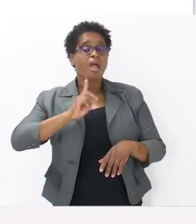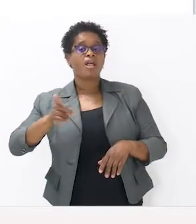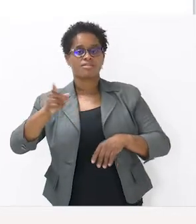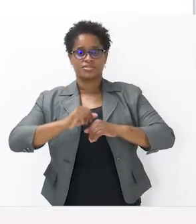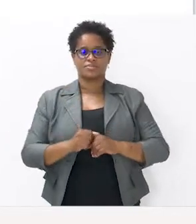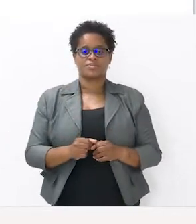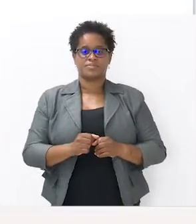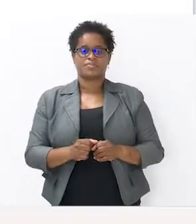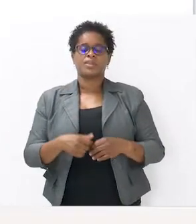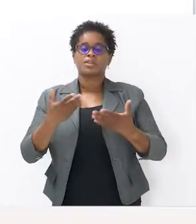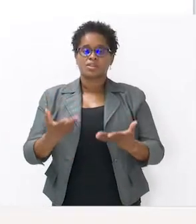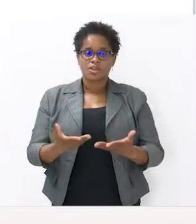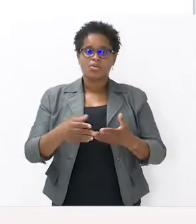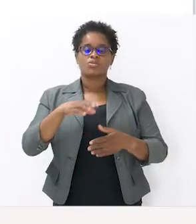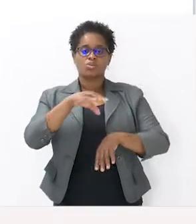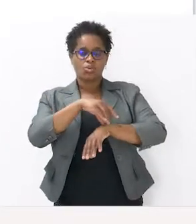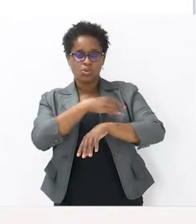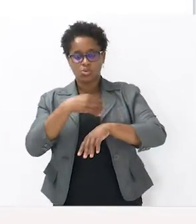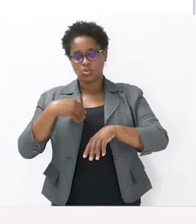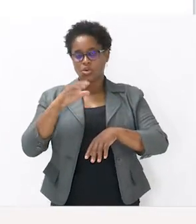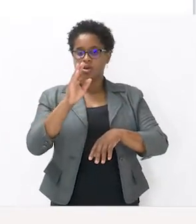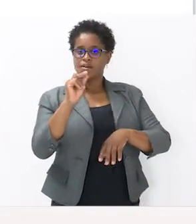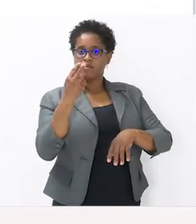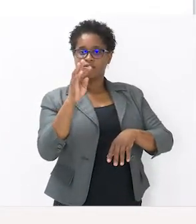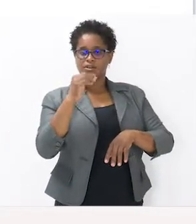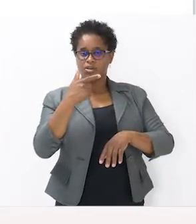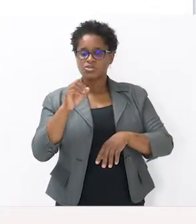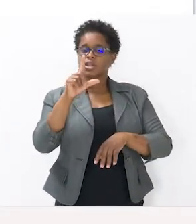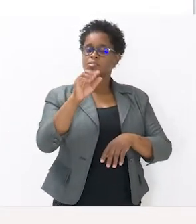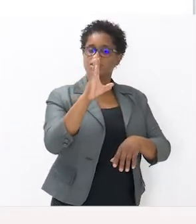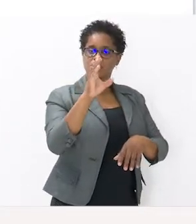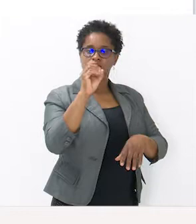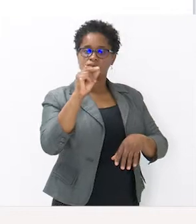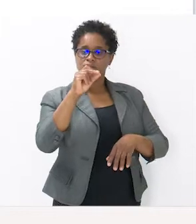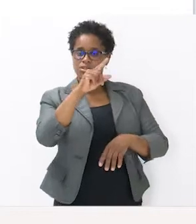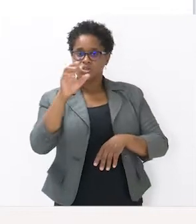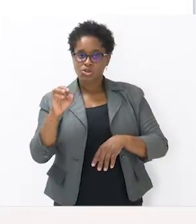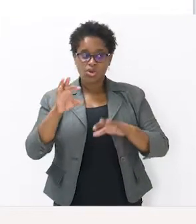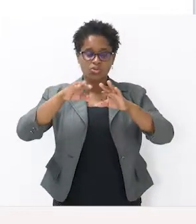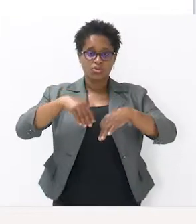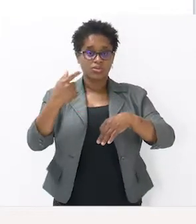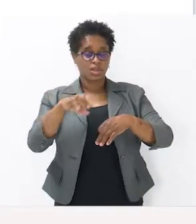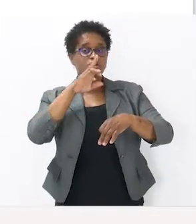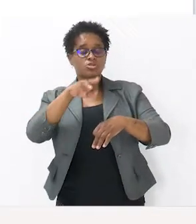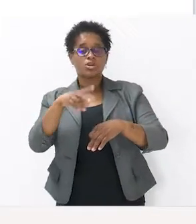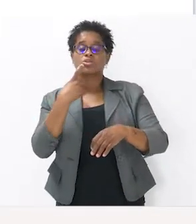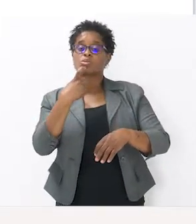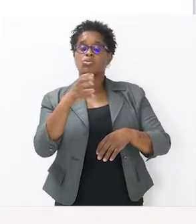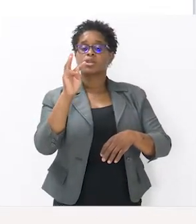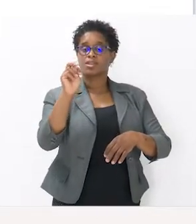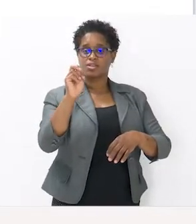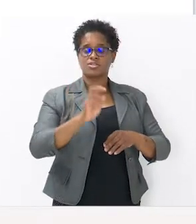elas? São o Dr. Fausto e o João. E por fim nós temos a resposta da pergunta